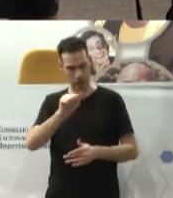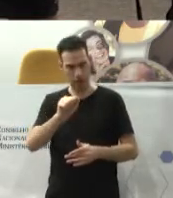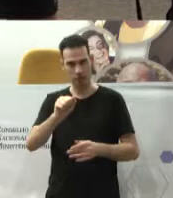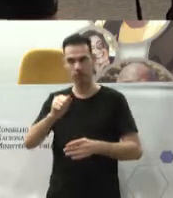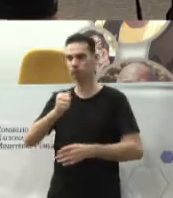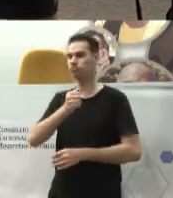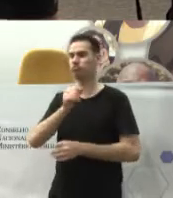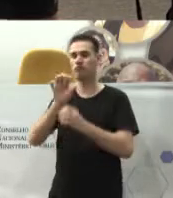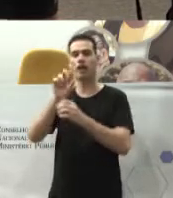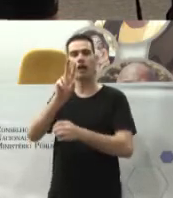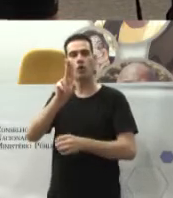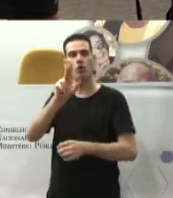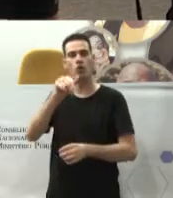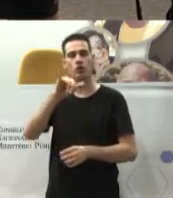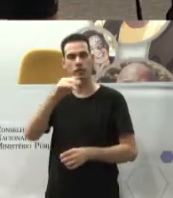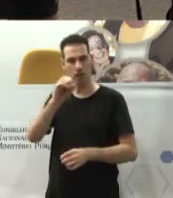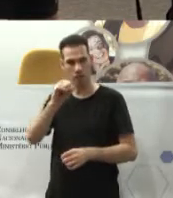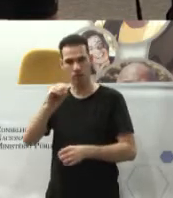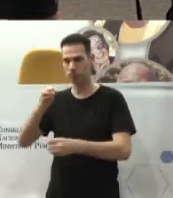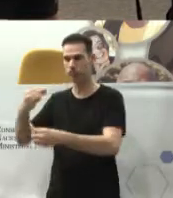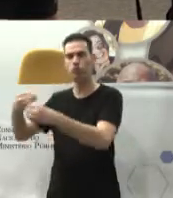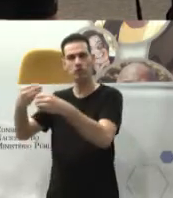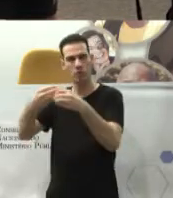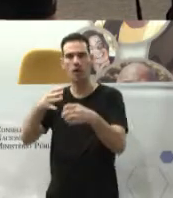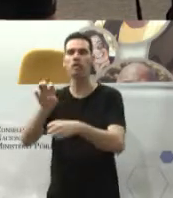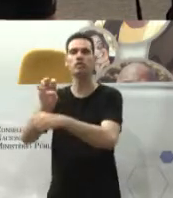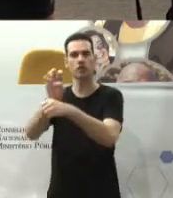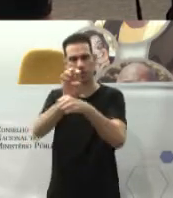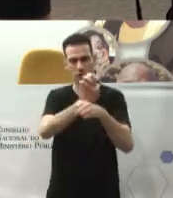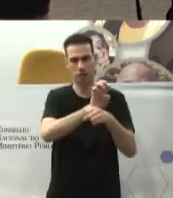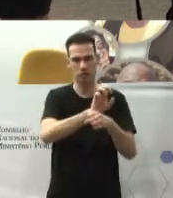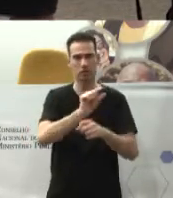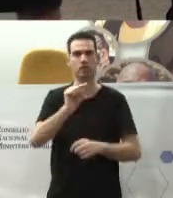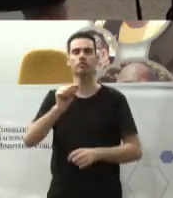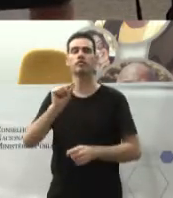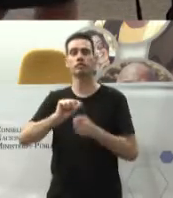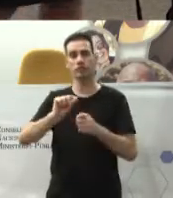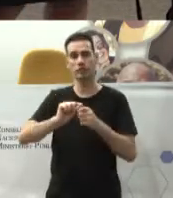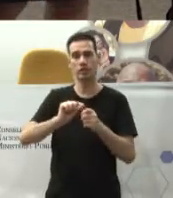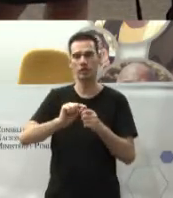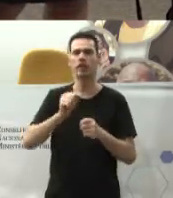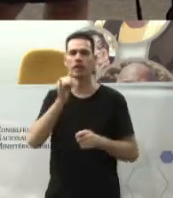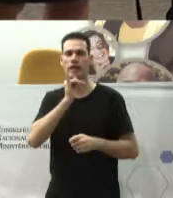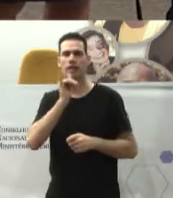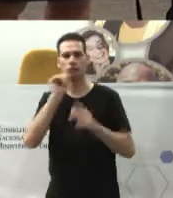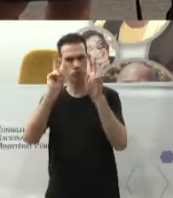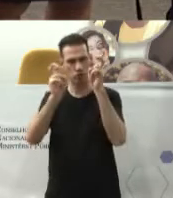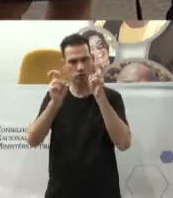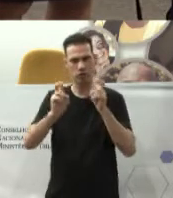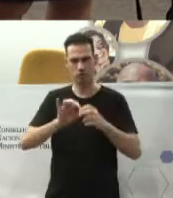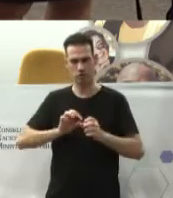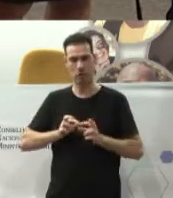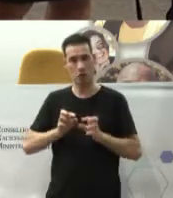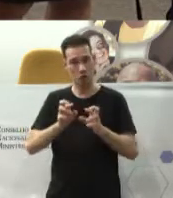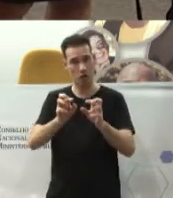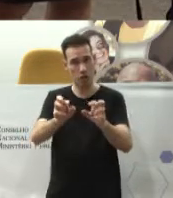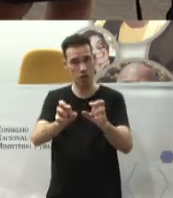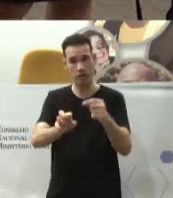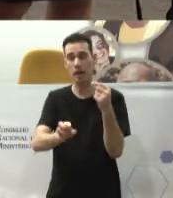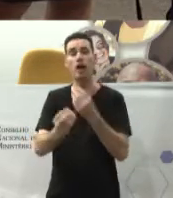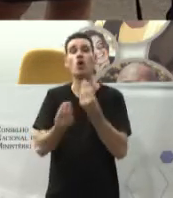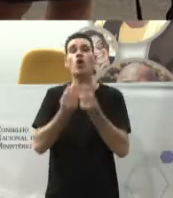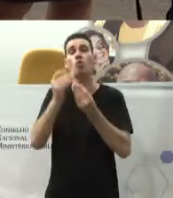as demandas da capital relativas ao câncer, elas serão ajuizadas na